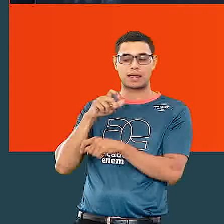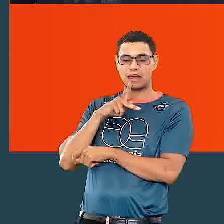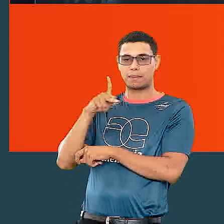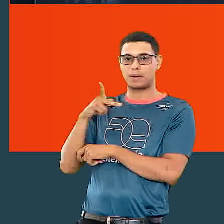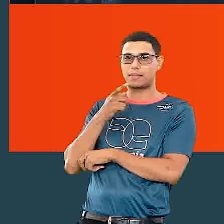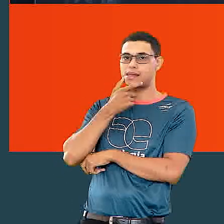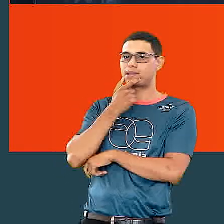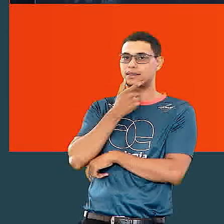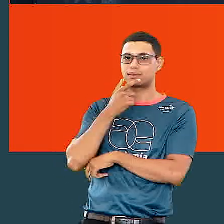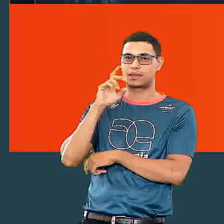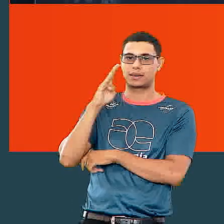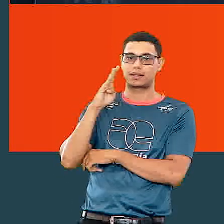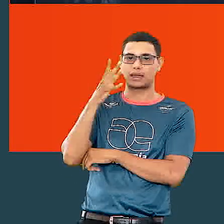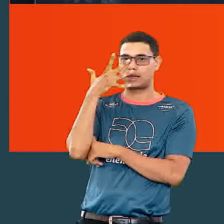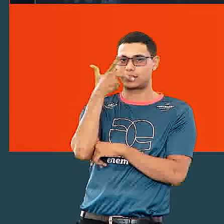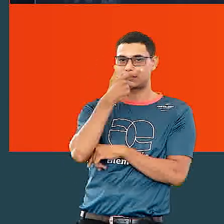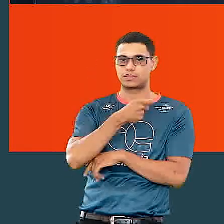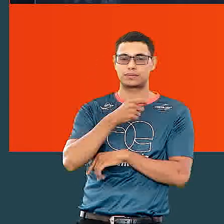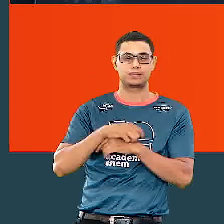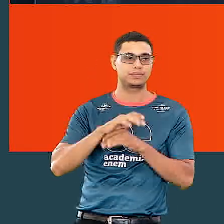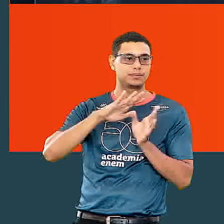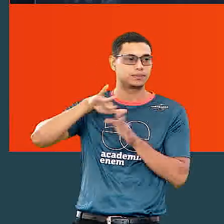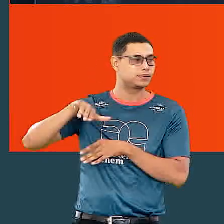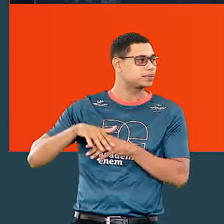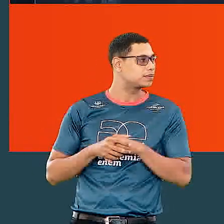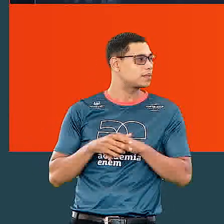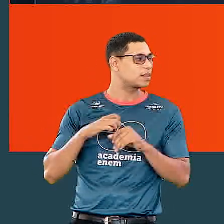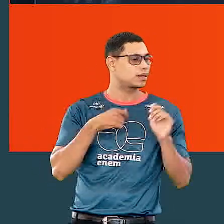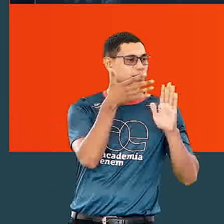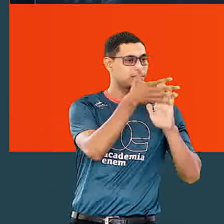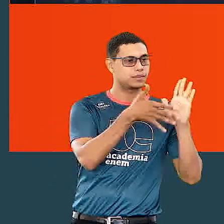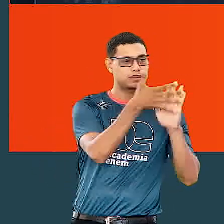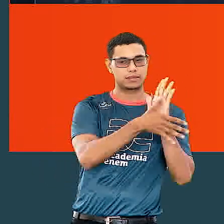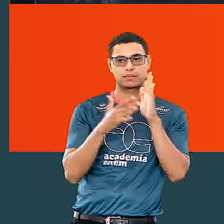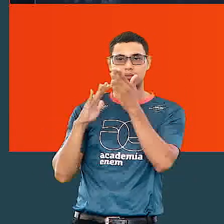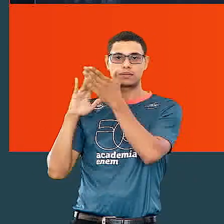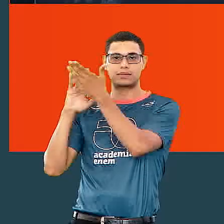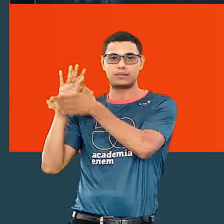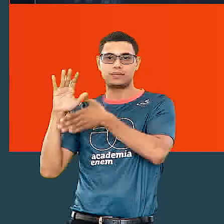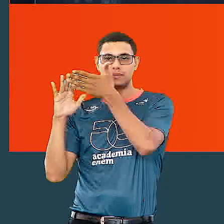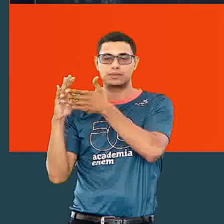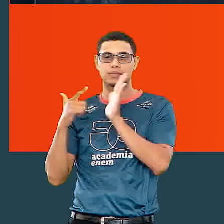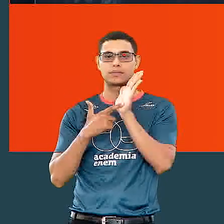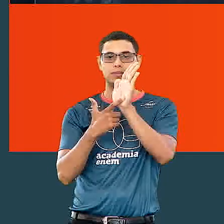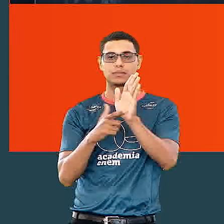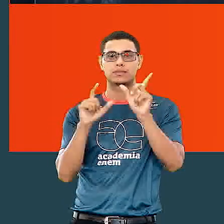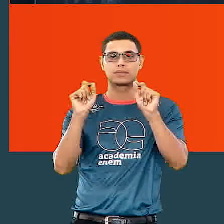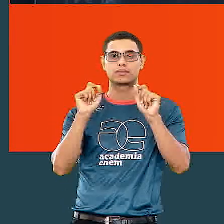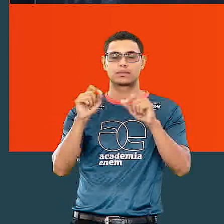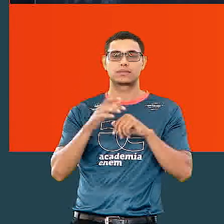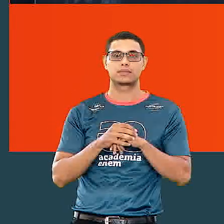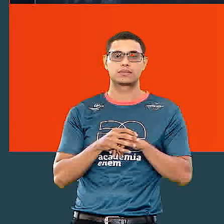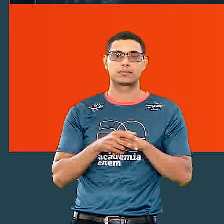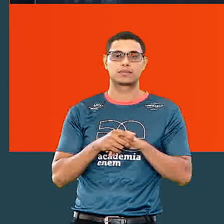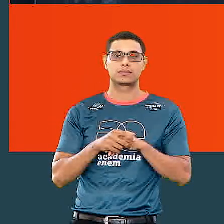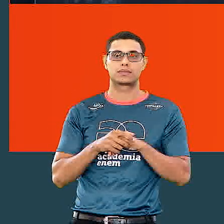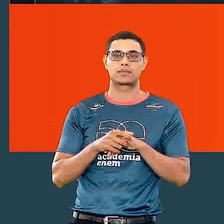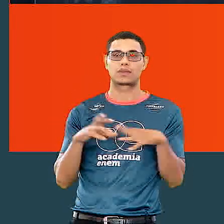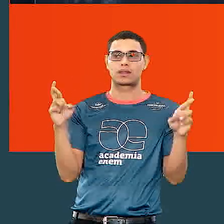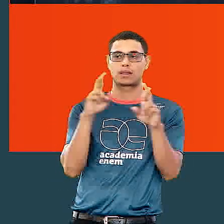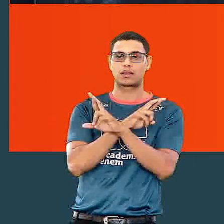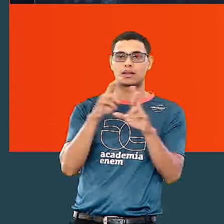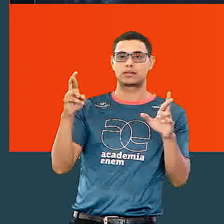Duolingo. Beautiful. Vamos para frente. Os textos apresentados expressam alteração na relação